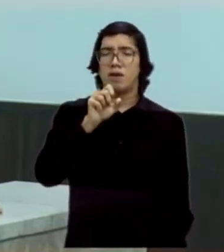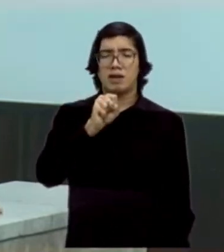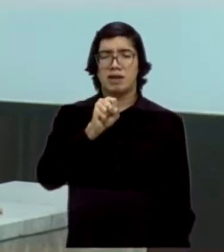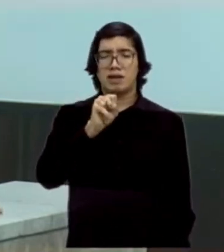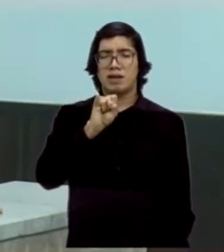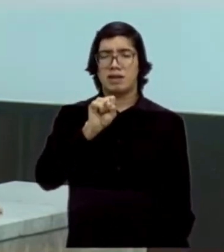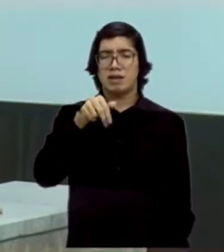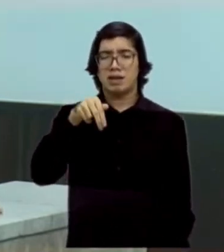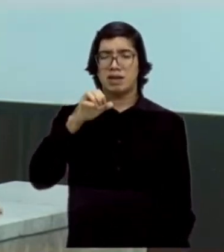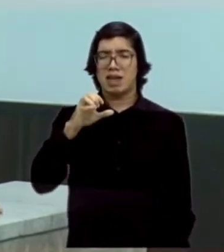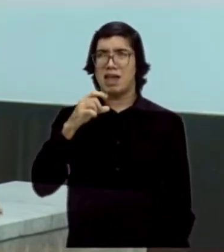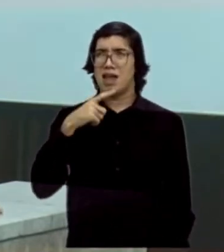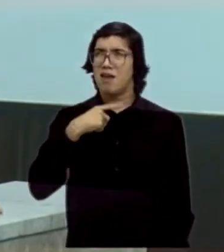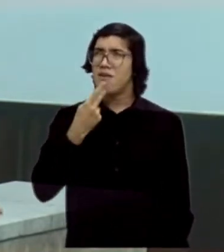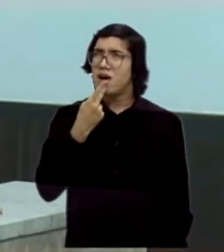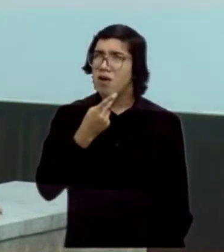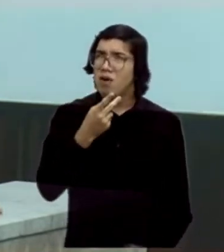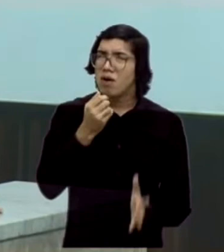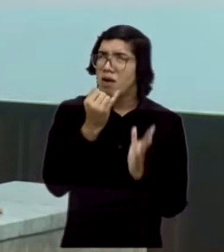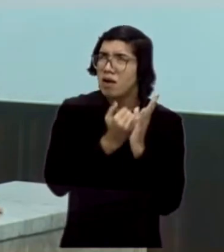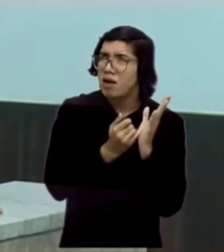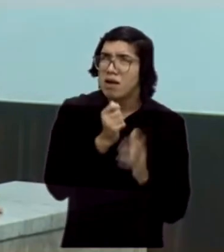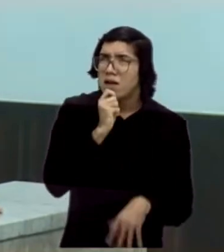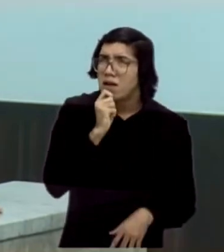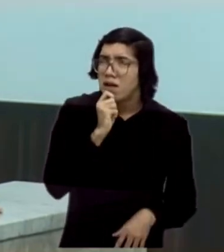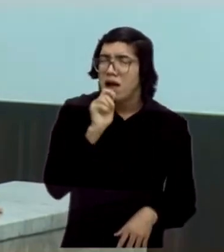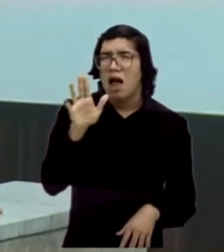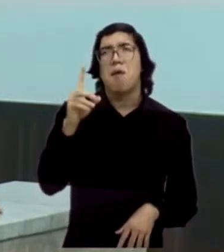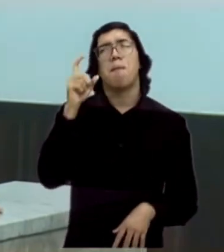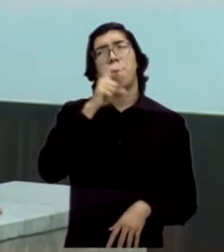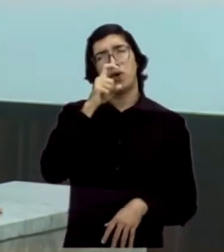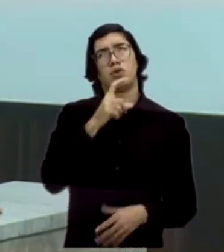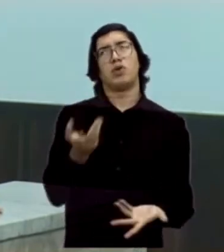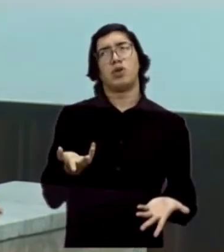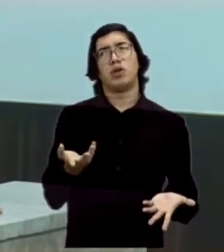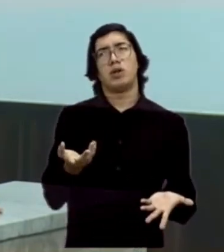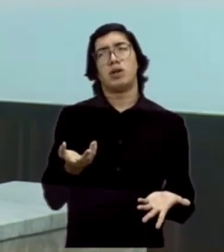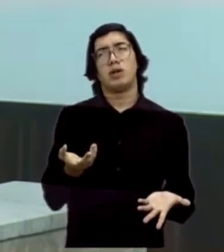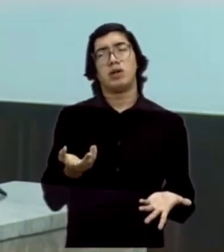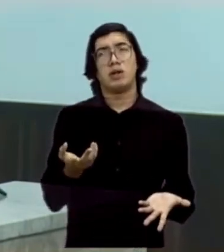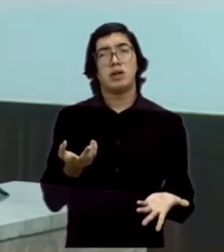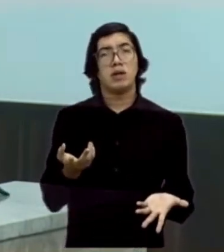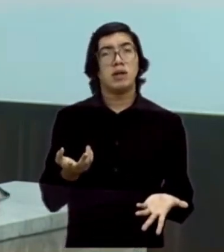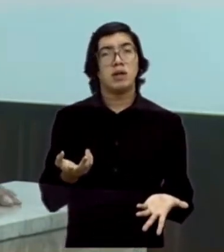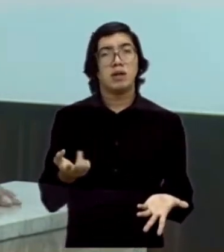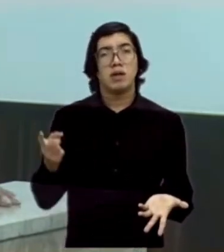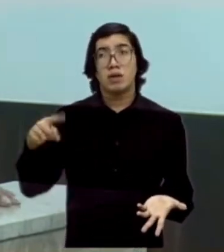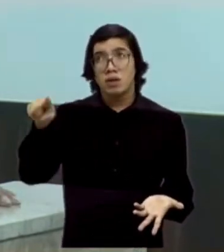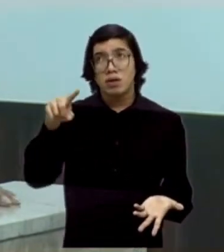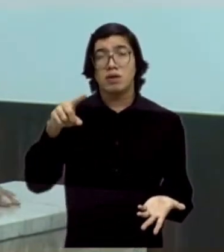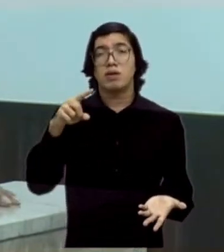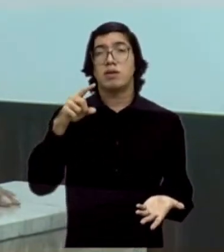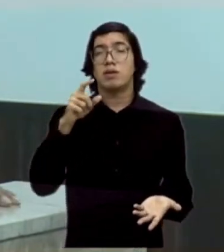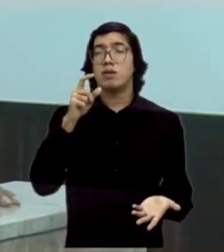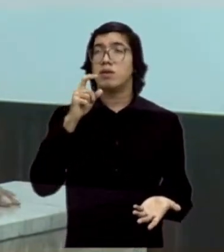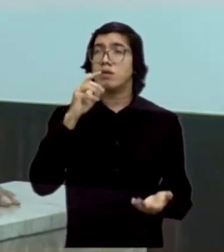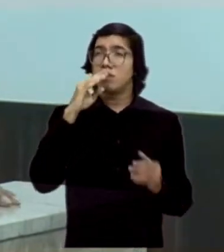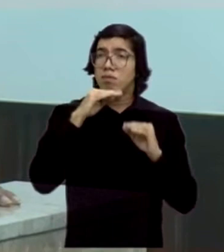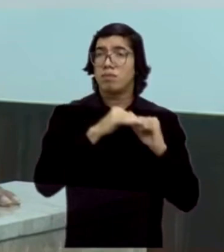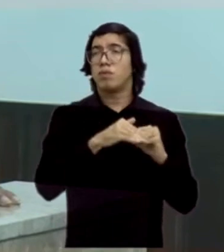verdade. Então, todas essas ações, elas são, é assim, esperadas, minha querida